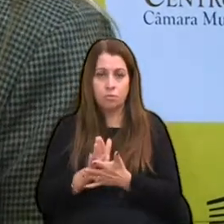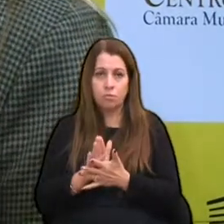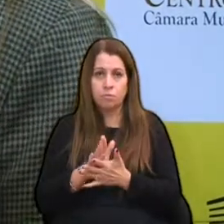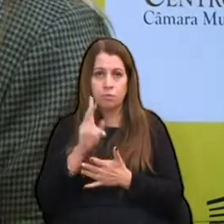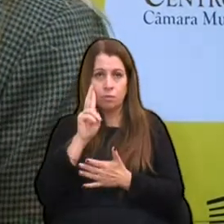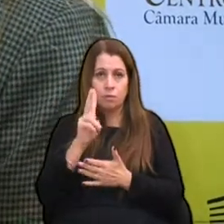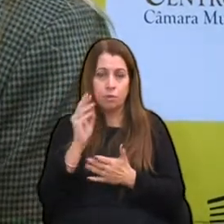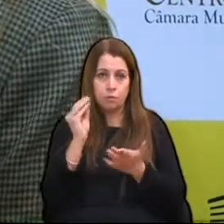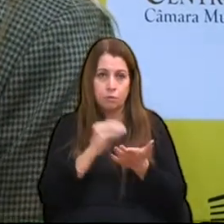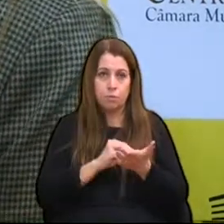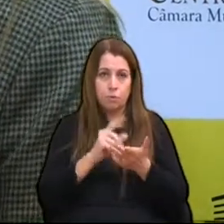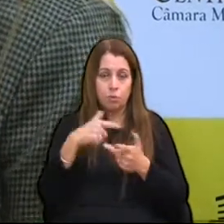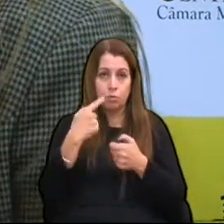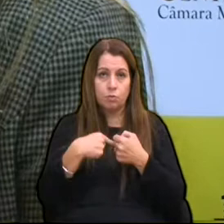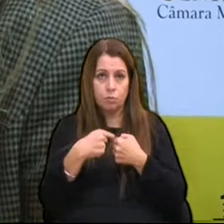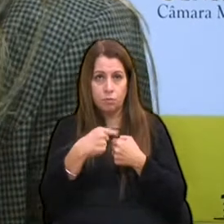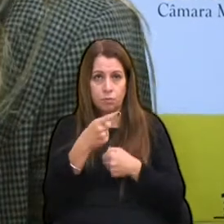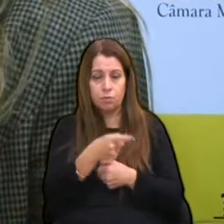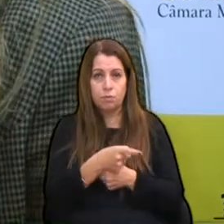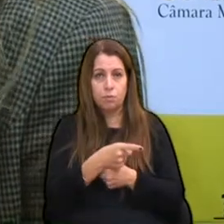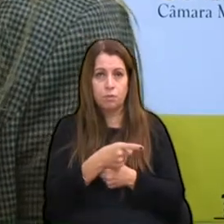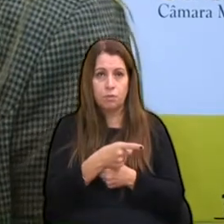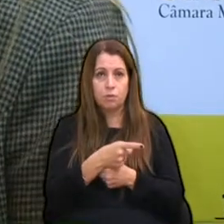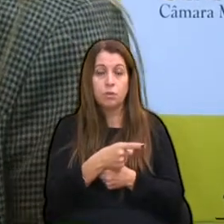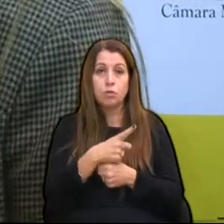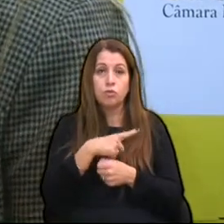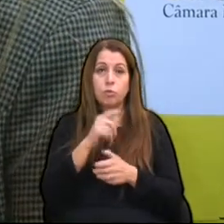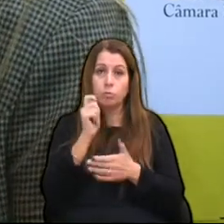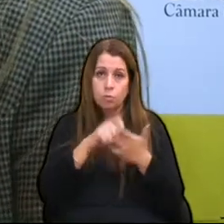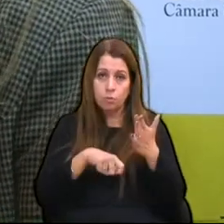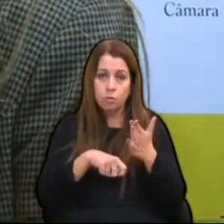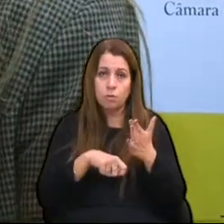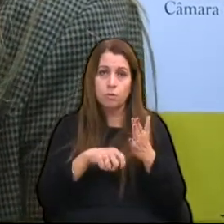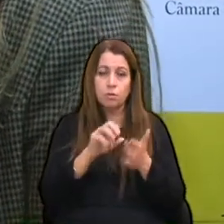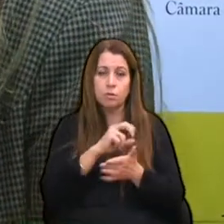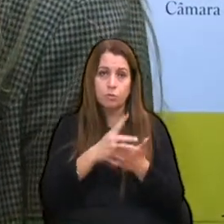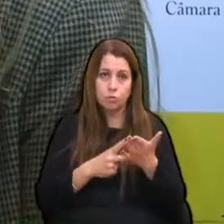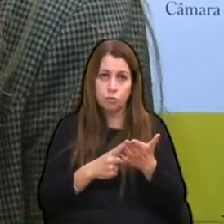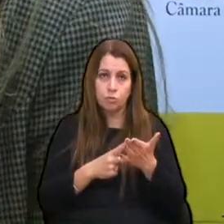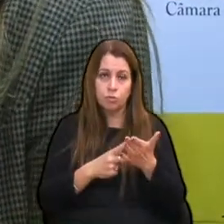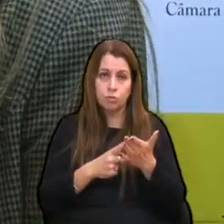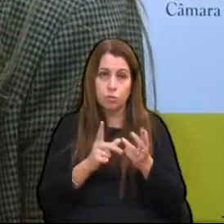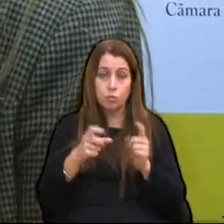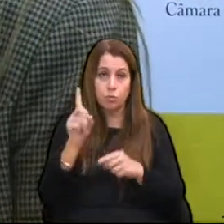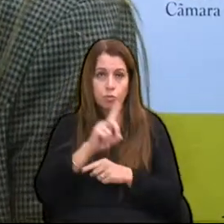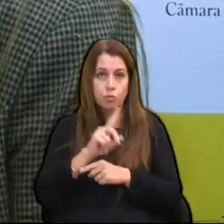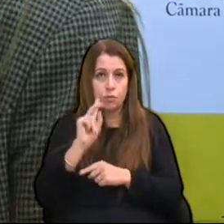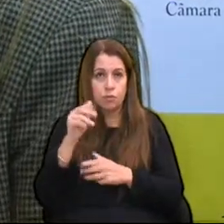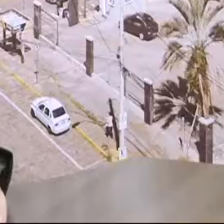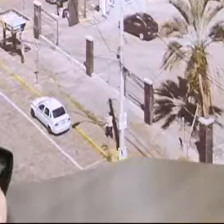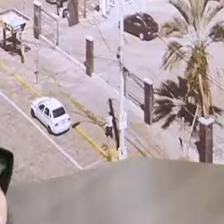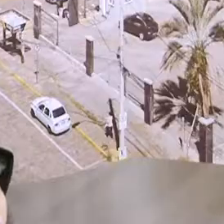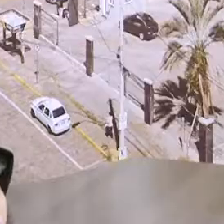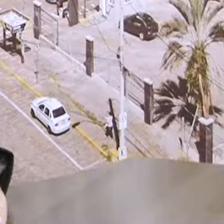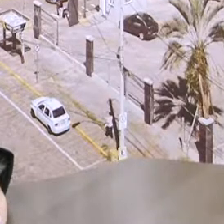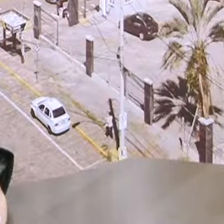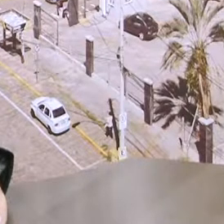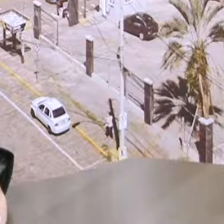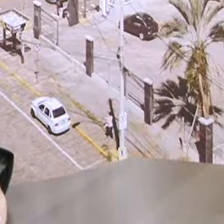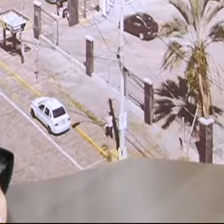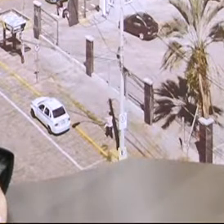está instalado em outros municípios e nós já protocolamos esse projeto. Para os próximos dias deve ser votado.